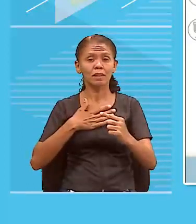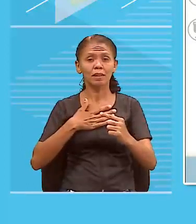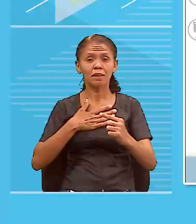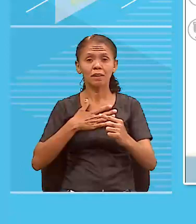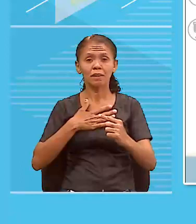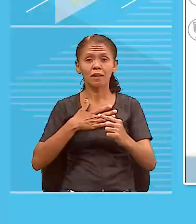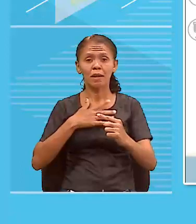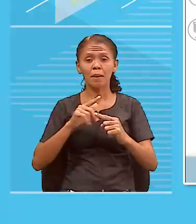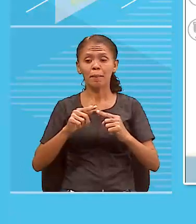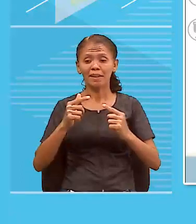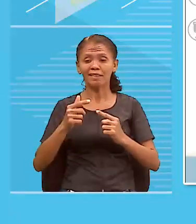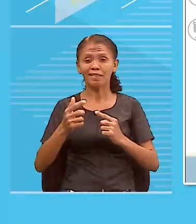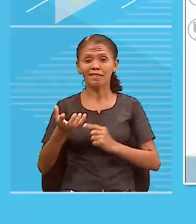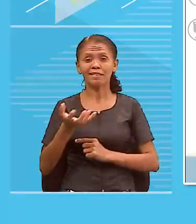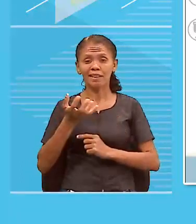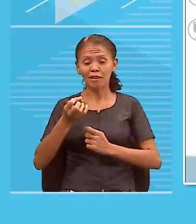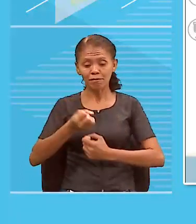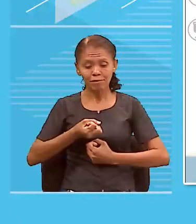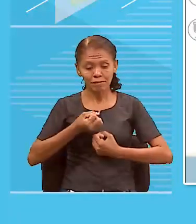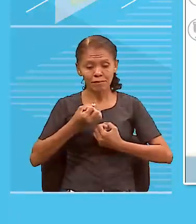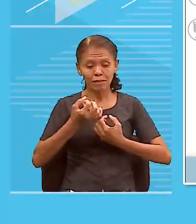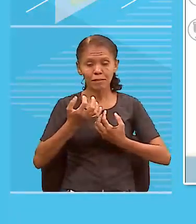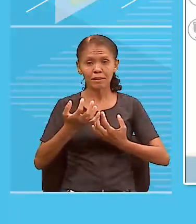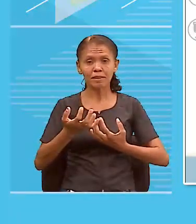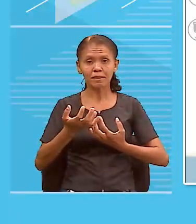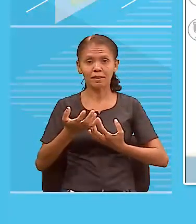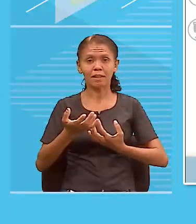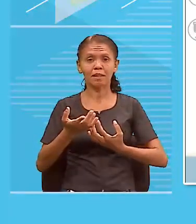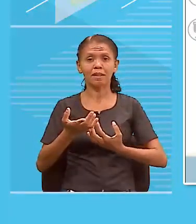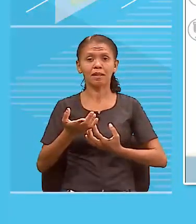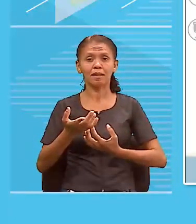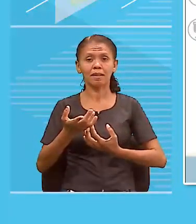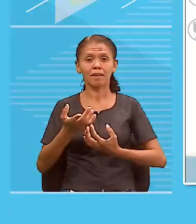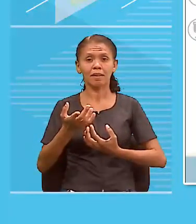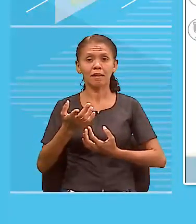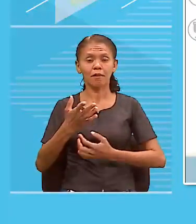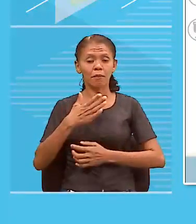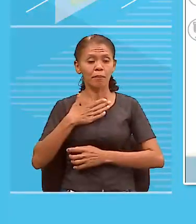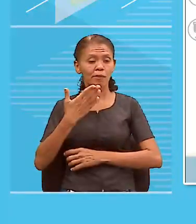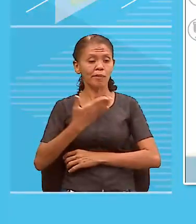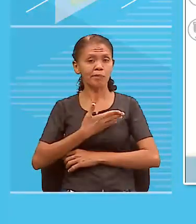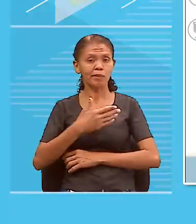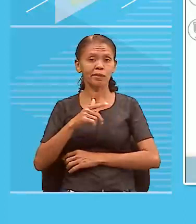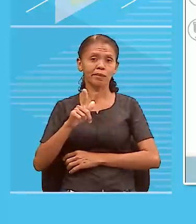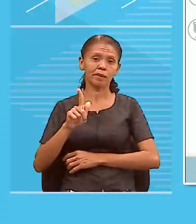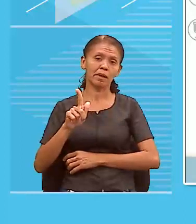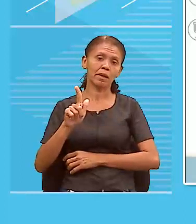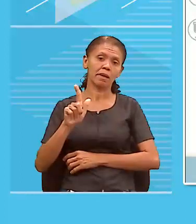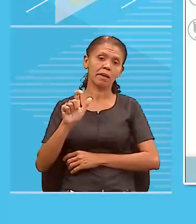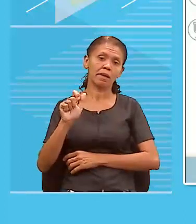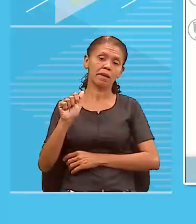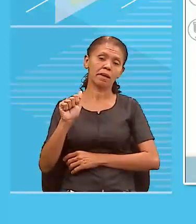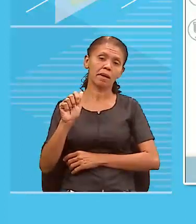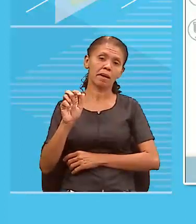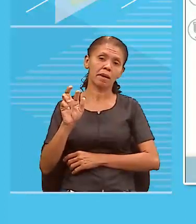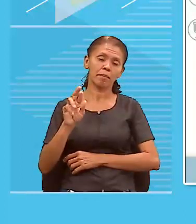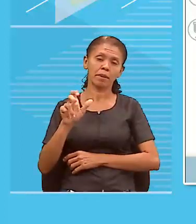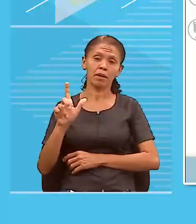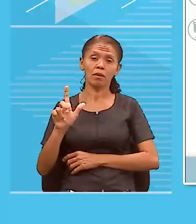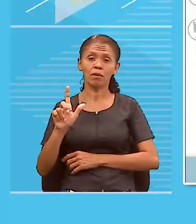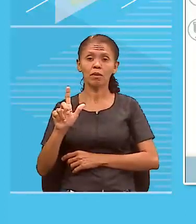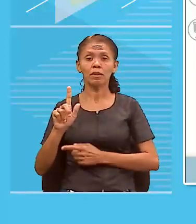de Belém né com Fernando já Eu chegarei assim Fernando e Gabriel olha